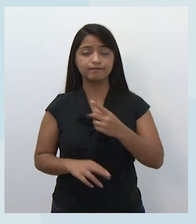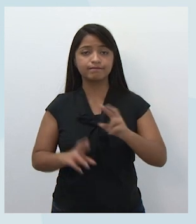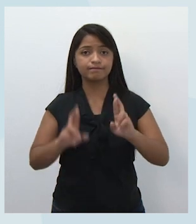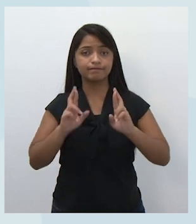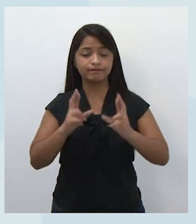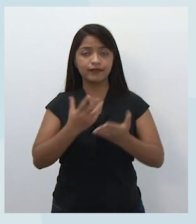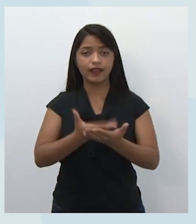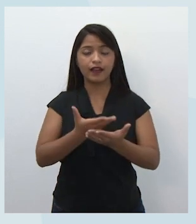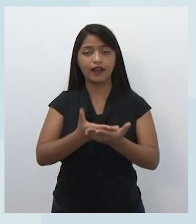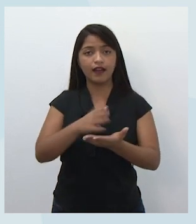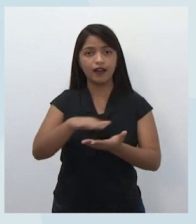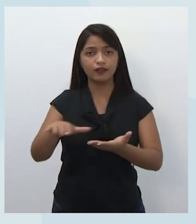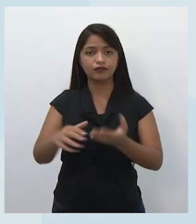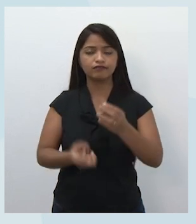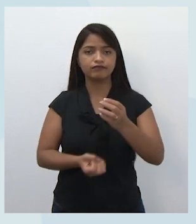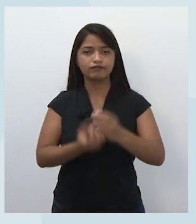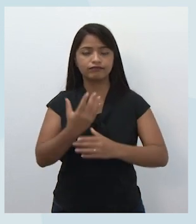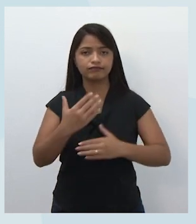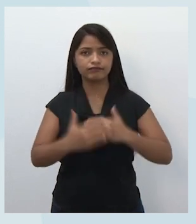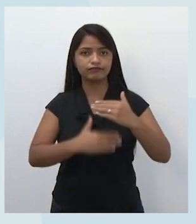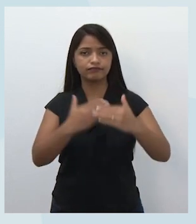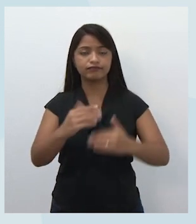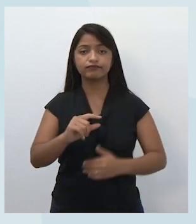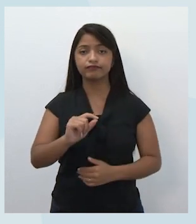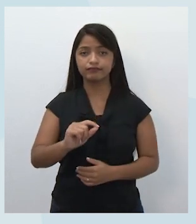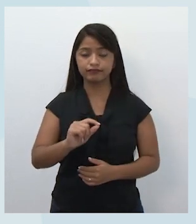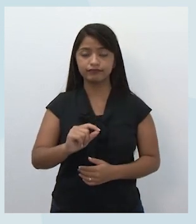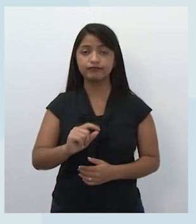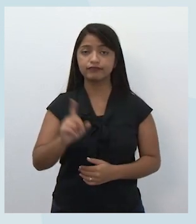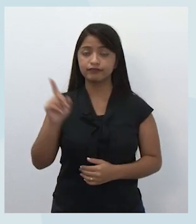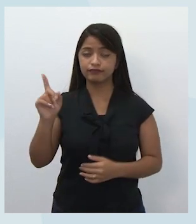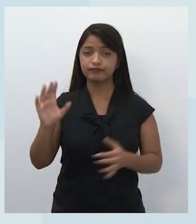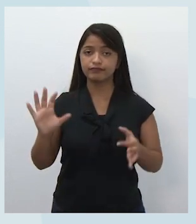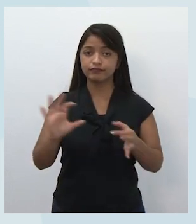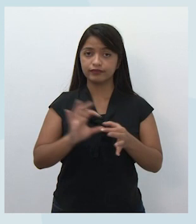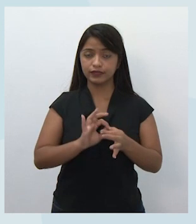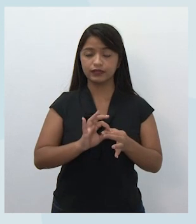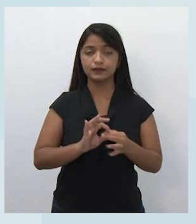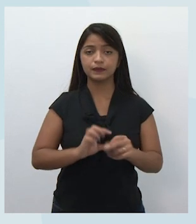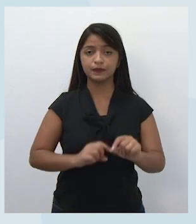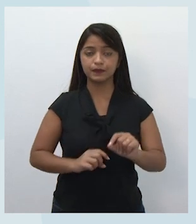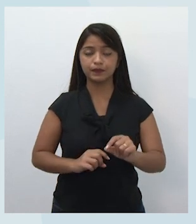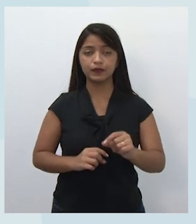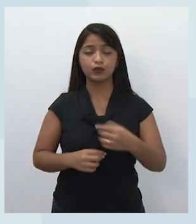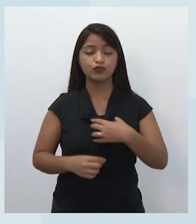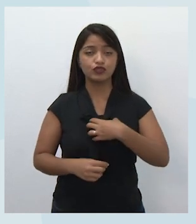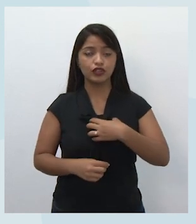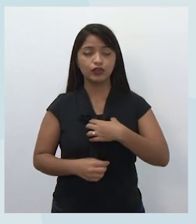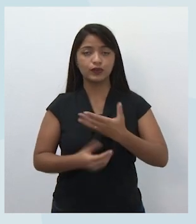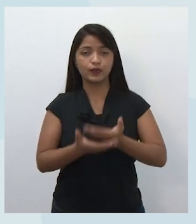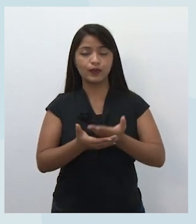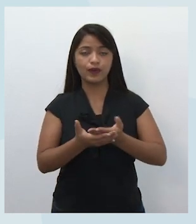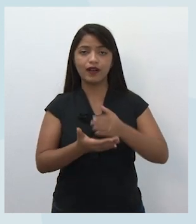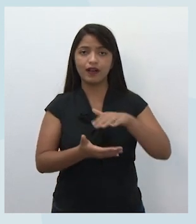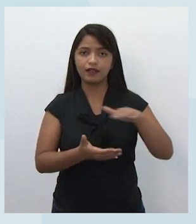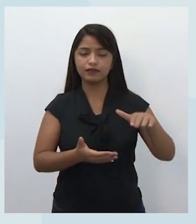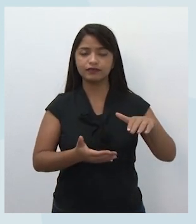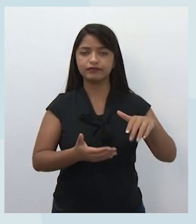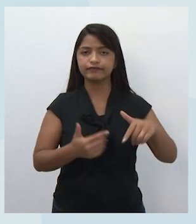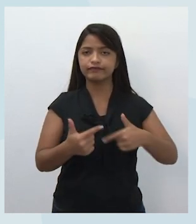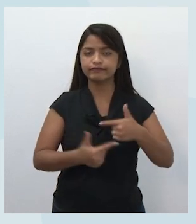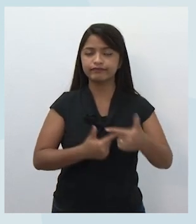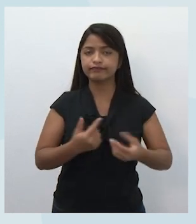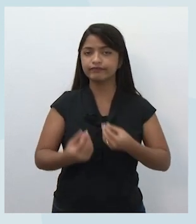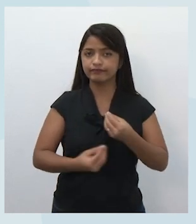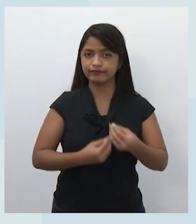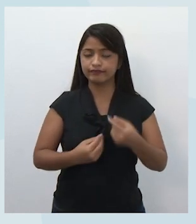seja, os campos de atuação estão relacionados à forma como esse aluno vai atuar. Né? Eles estão presentes, estão relacionados